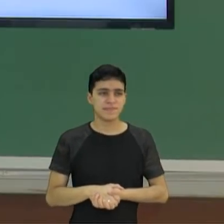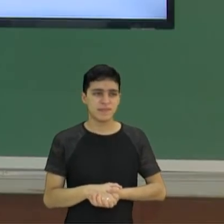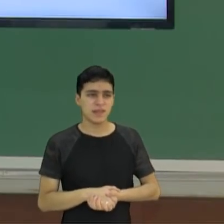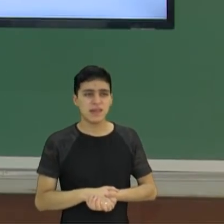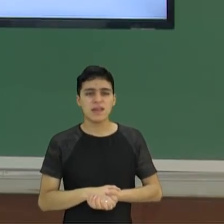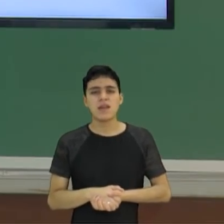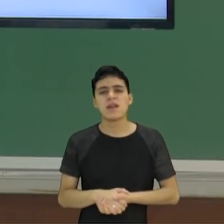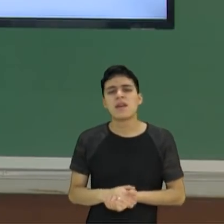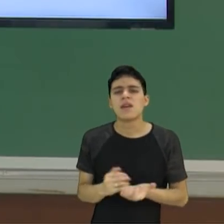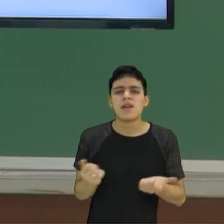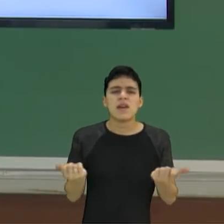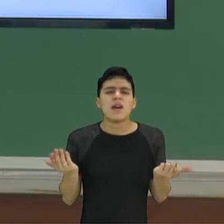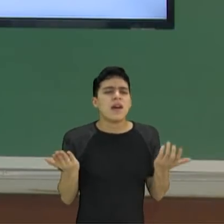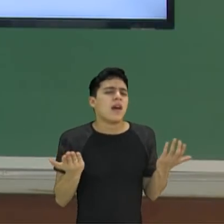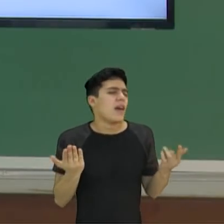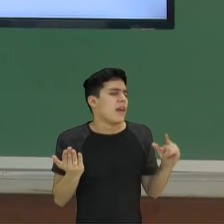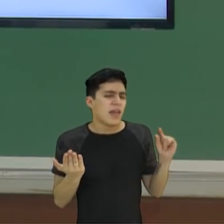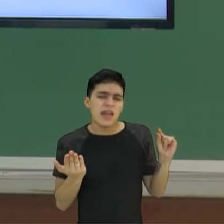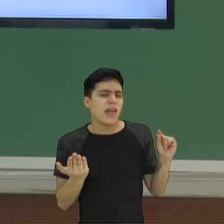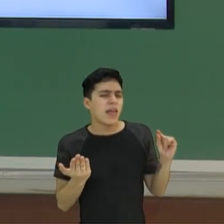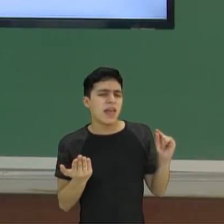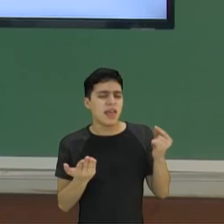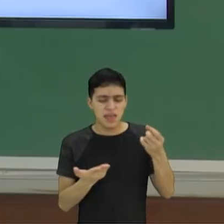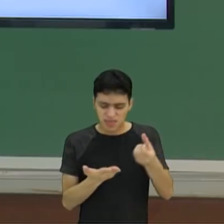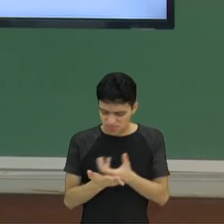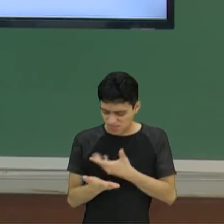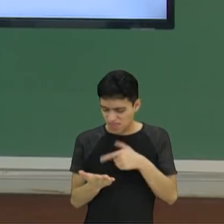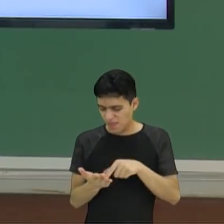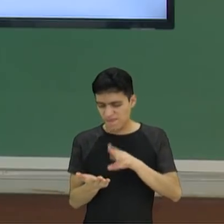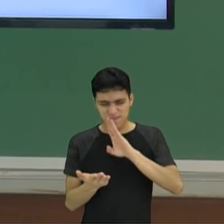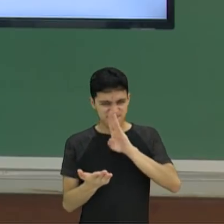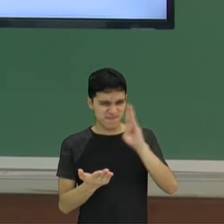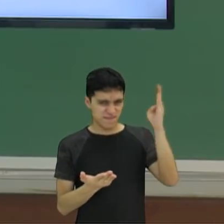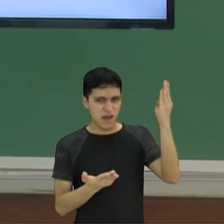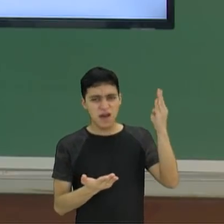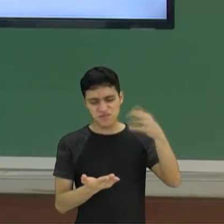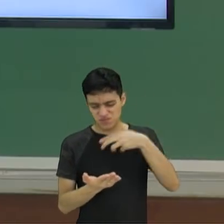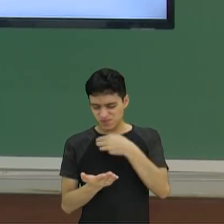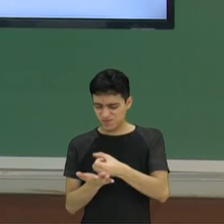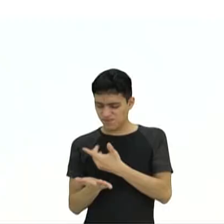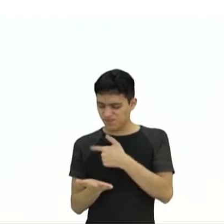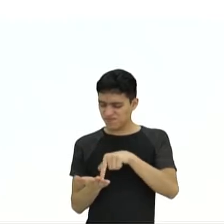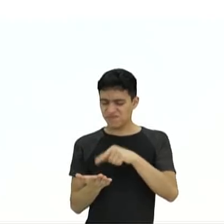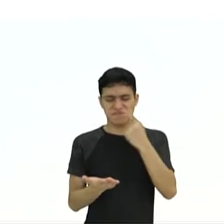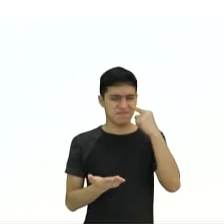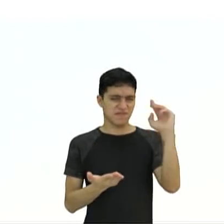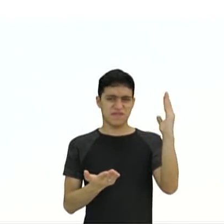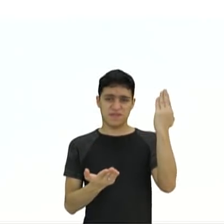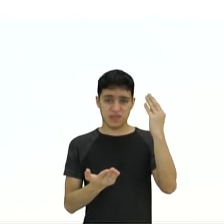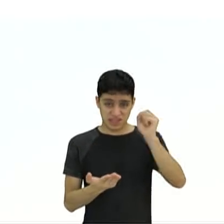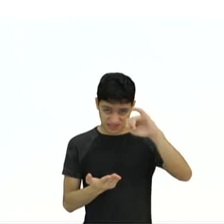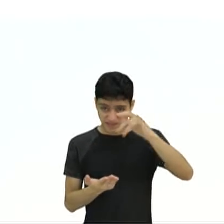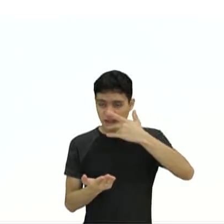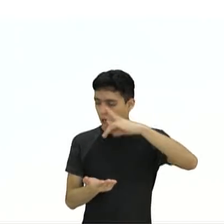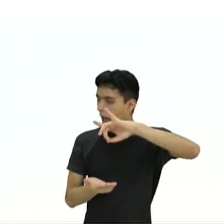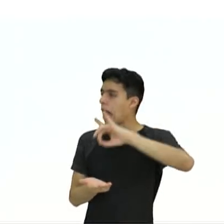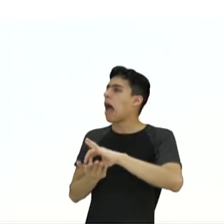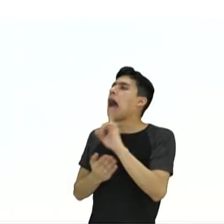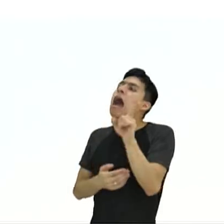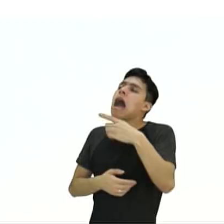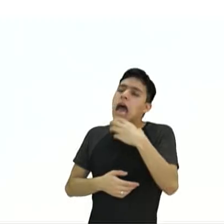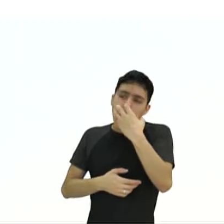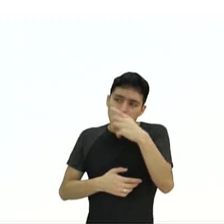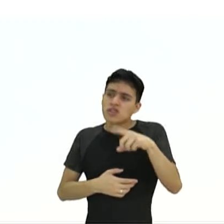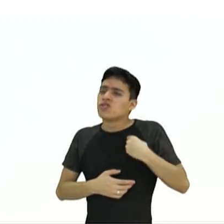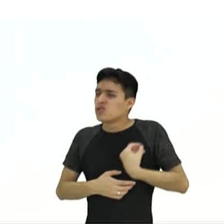De certa forma, quem recebe isso é uma notícia falsa, da forma que é transmitido, se estivesse afirmando que aquele animal